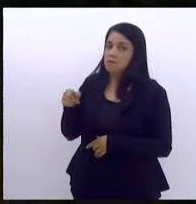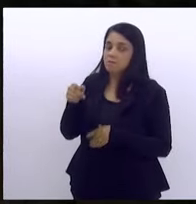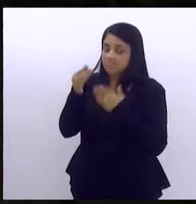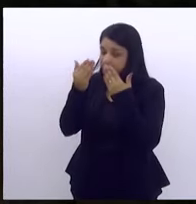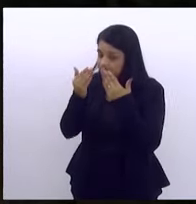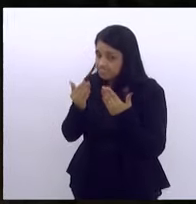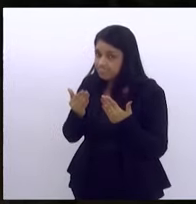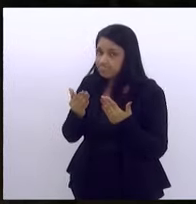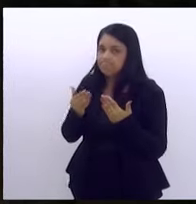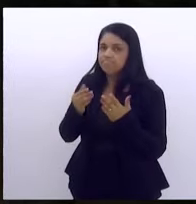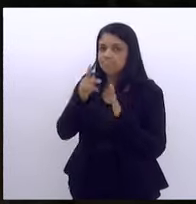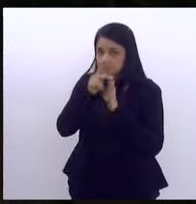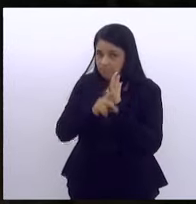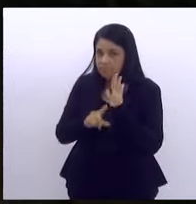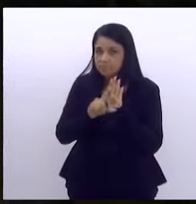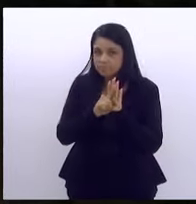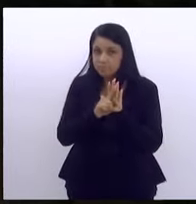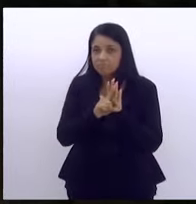porque